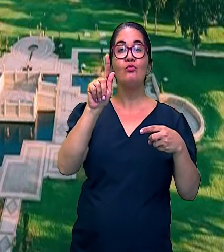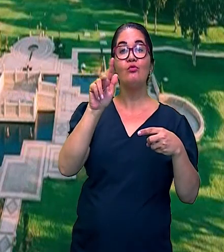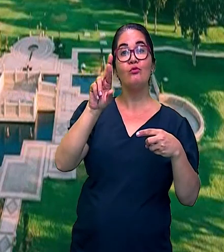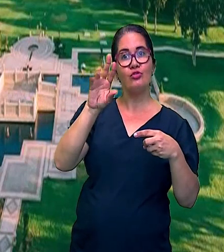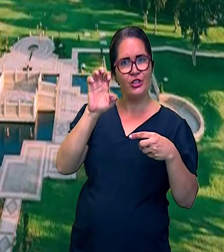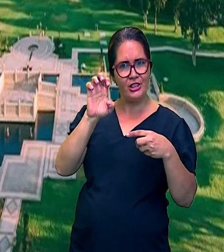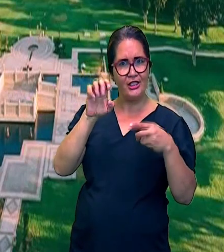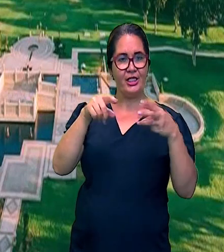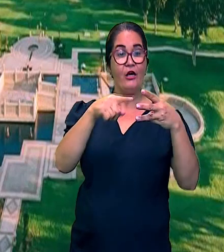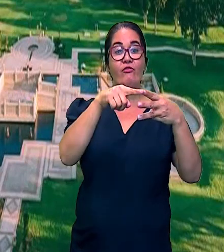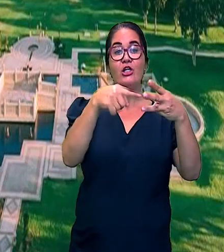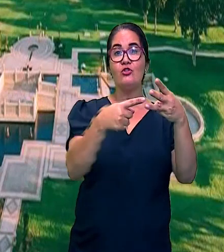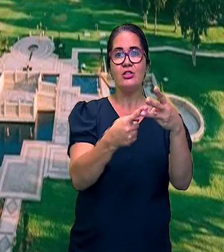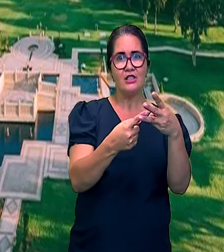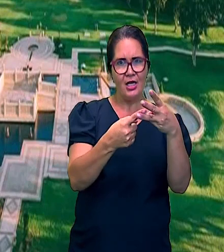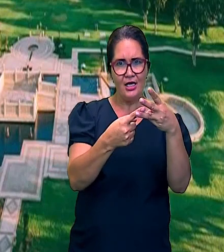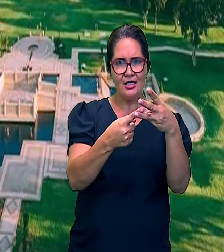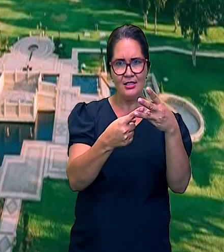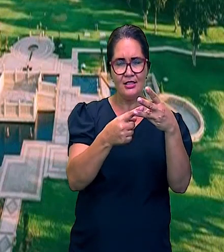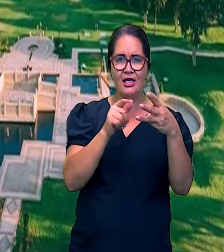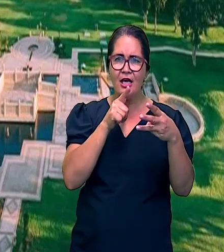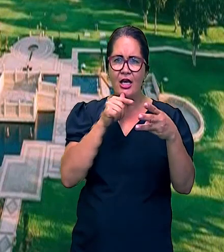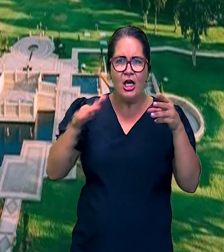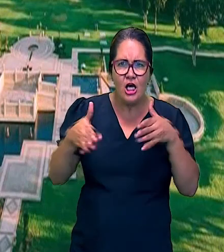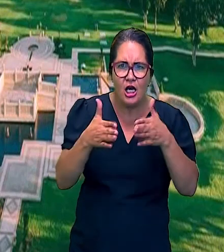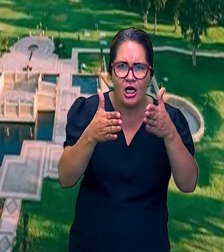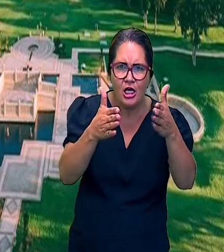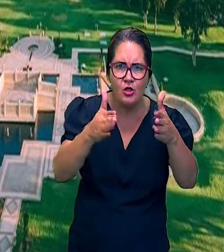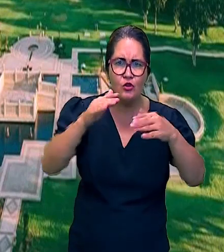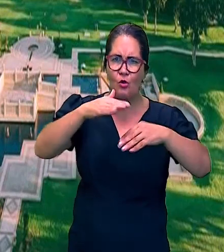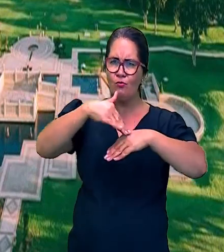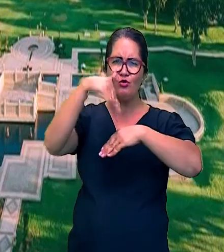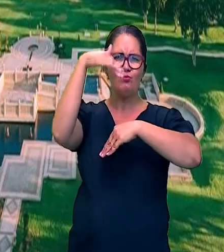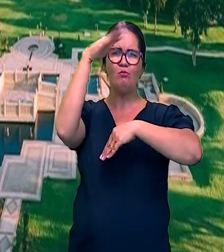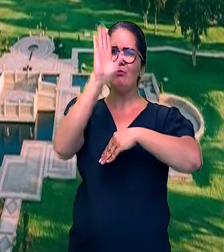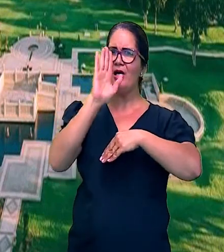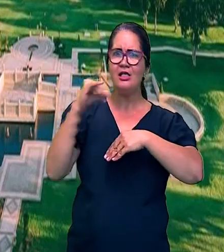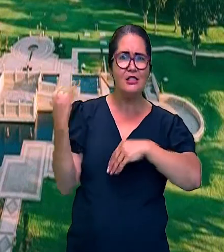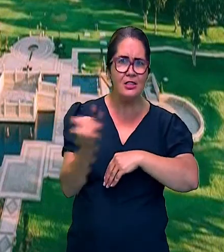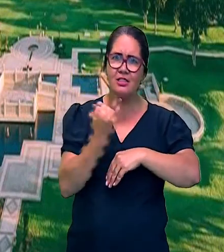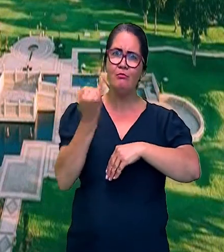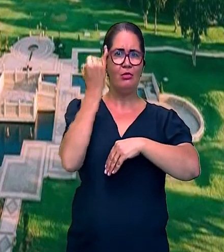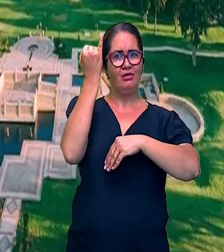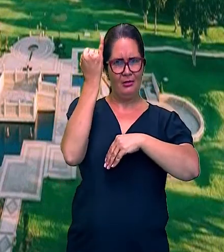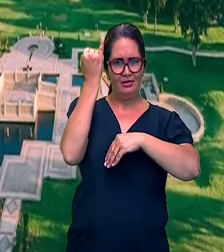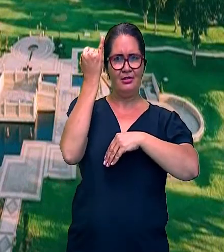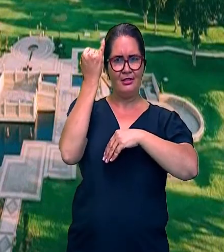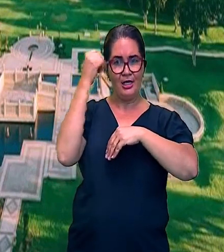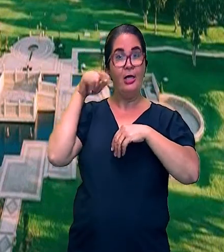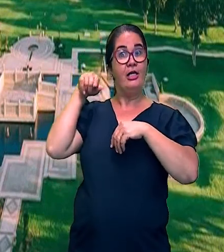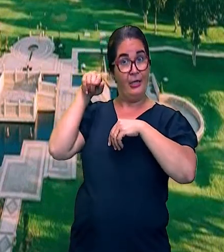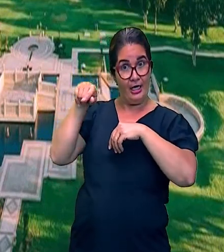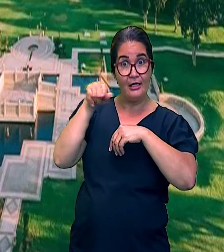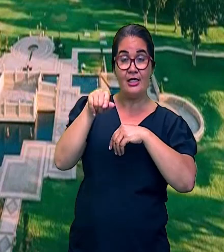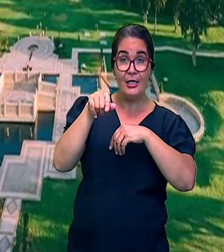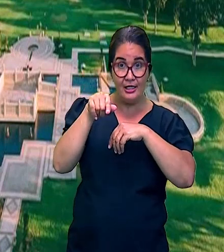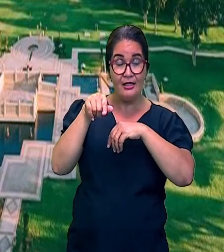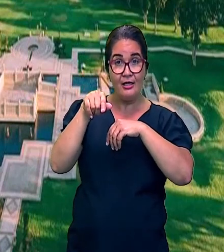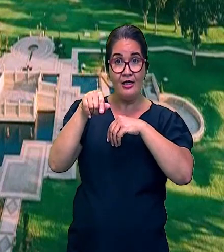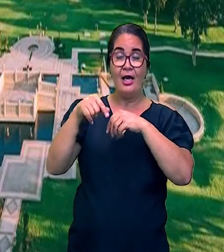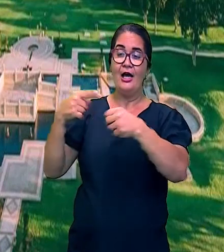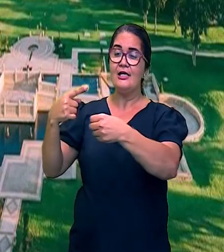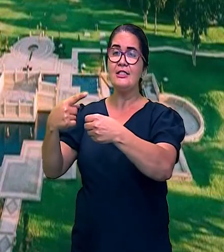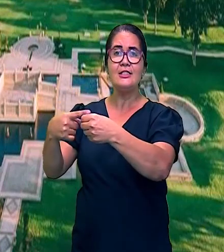entre o rio Amarelo e o Azul, que ficam na China, nasciam as primeiras civilizações